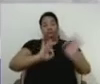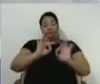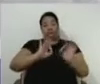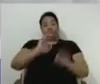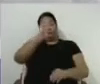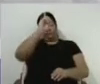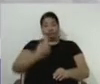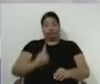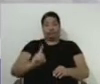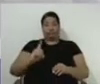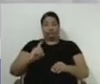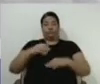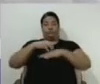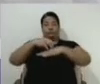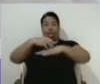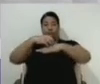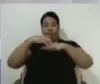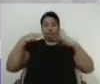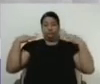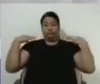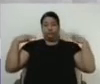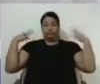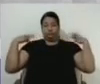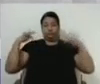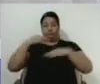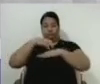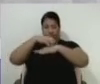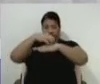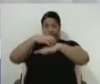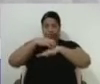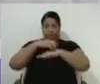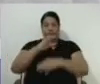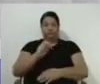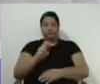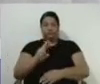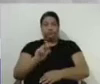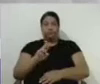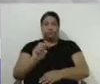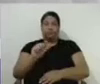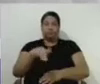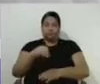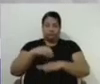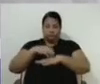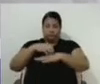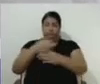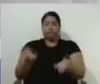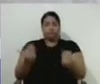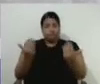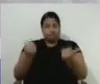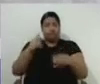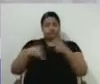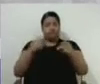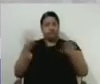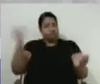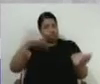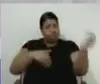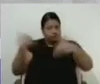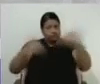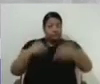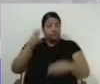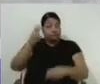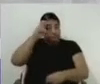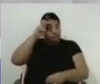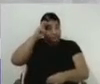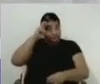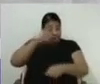muito fortemente no turismo, então convido toda a população a estar presente aqui na quinta-feira, quinta-feira, às sete horas da